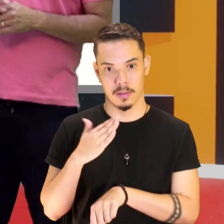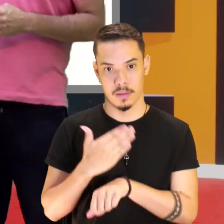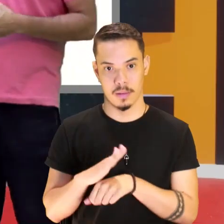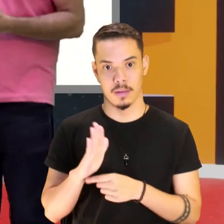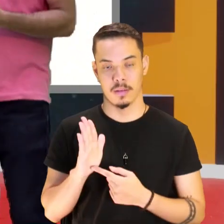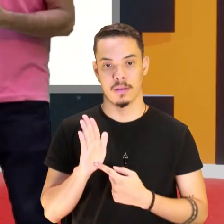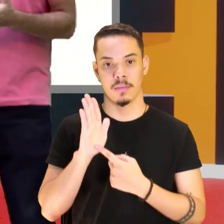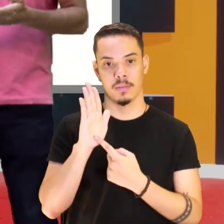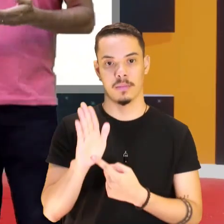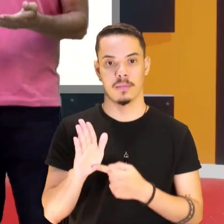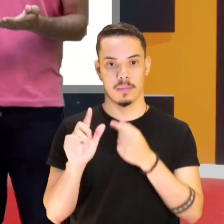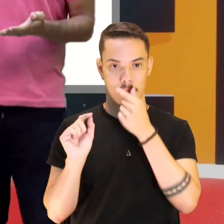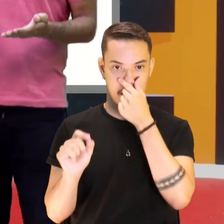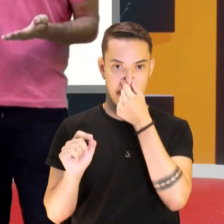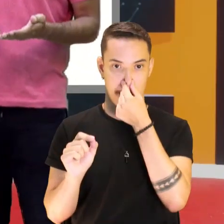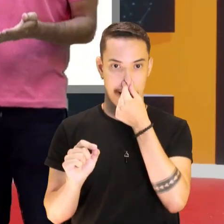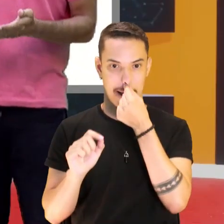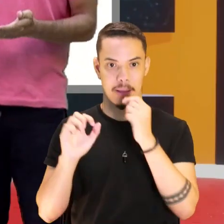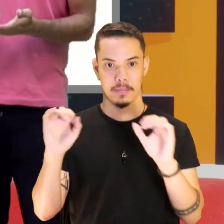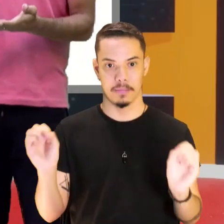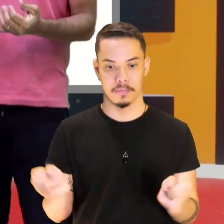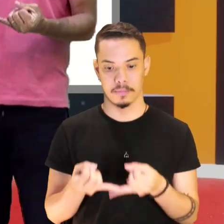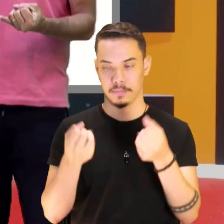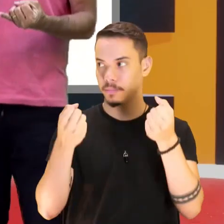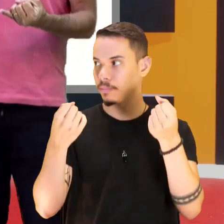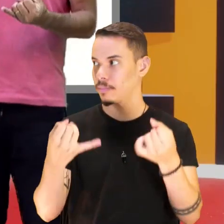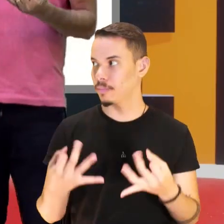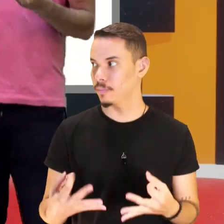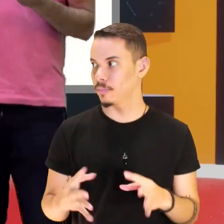fez questão de formatar isso, né? Ele